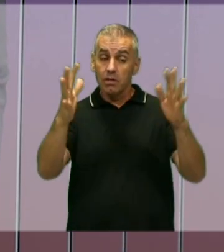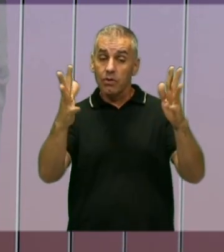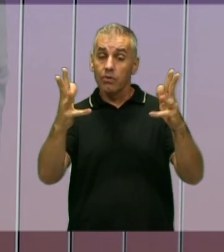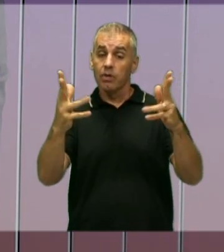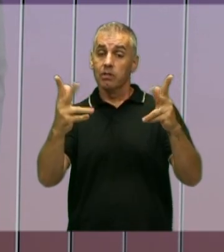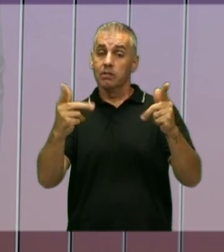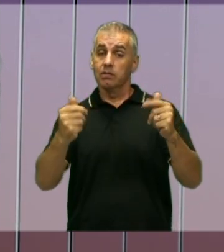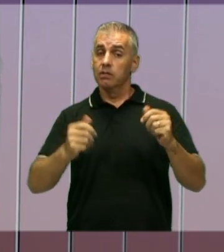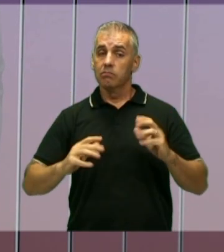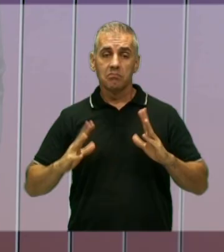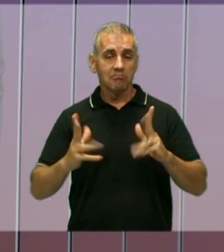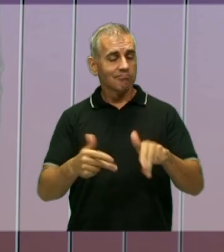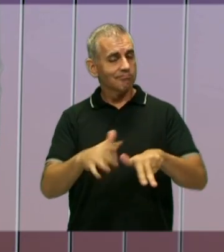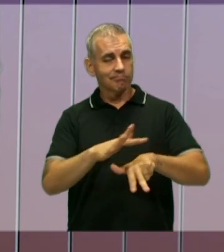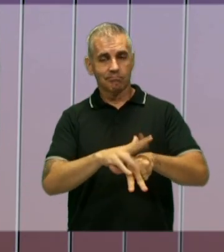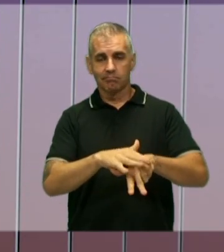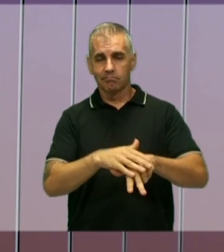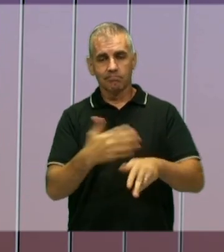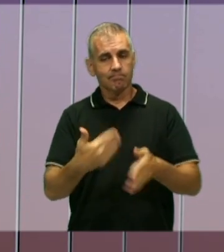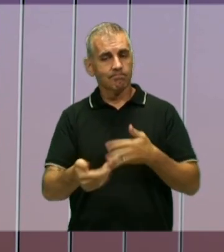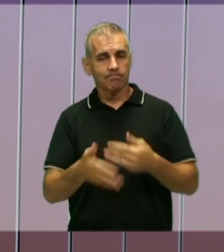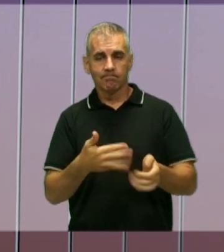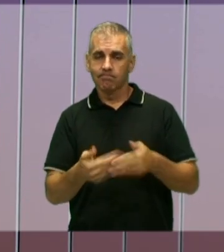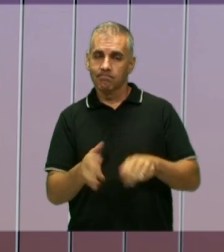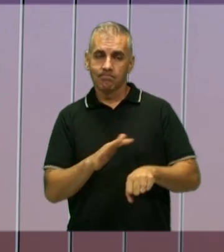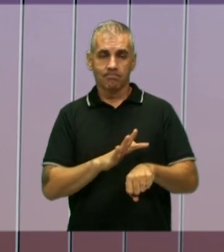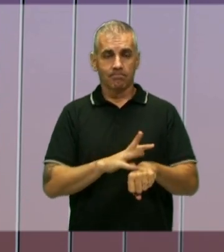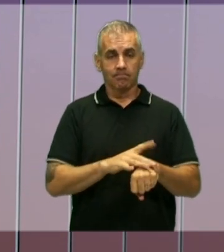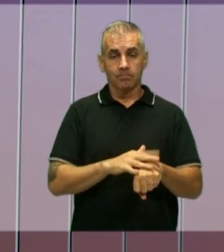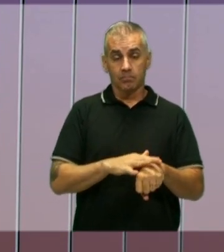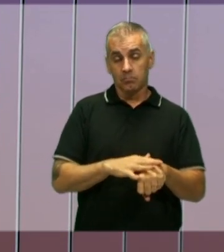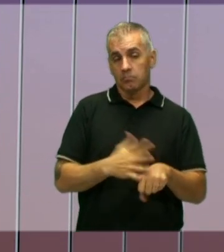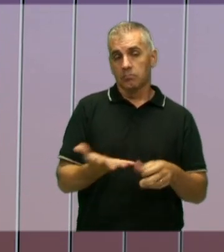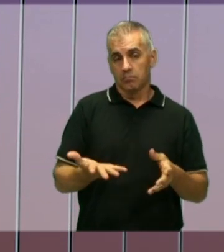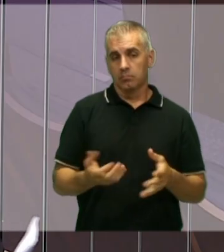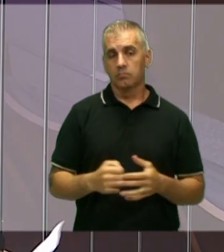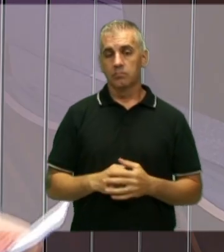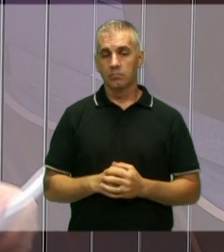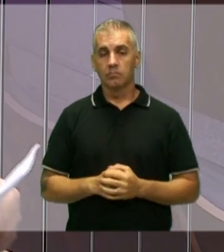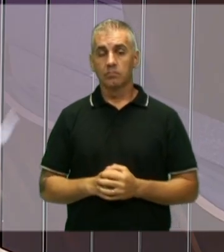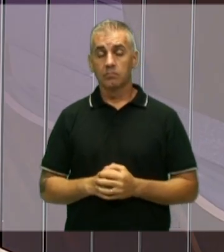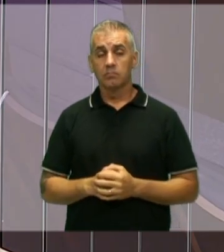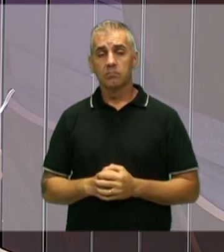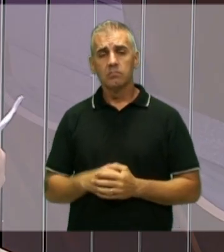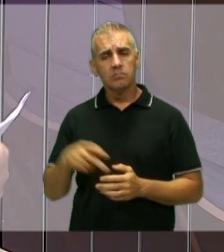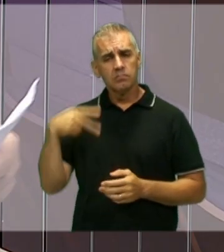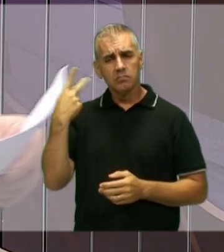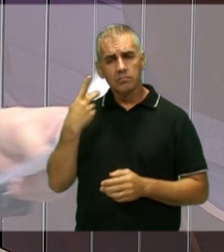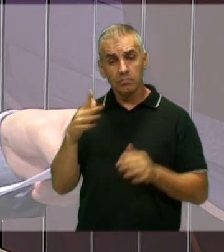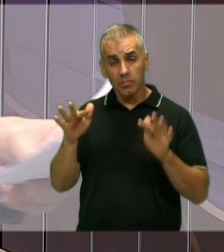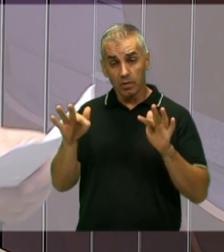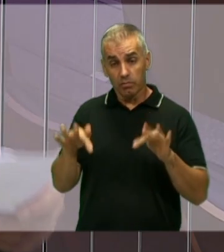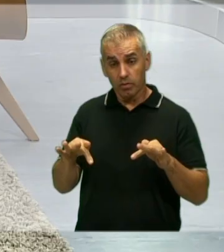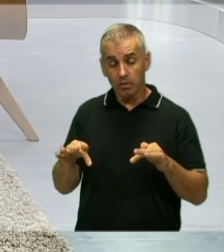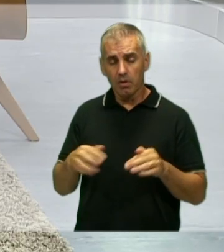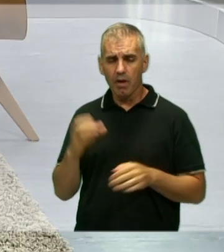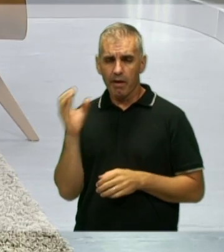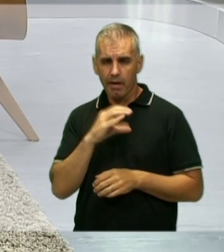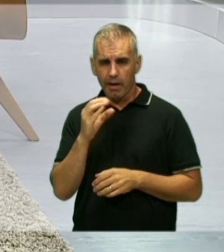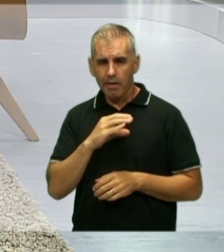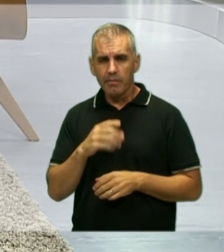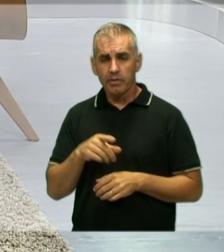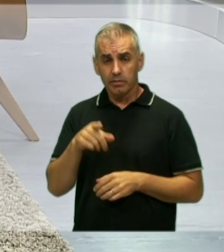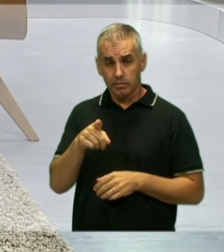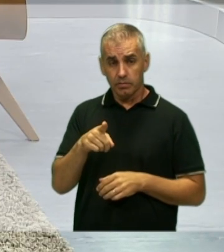para todos os pacientes, independente das suas condições físicas, patológicas, enfim. Vereador, para finalizar de forma breve, o senhor,